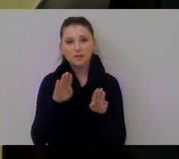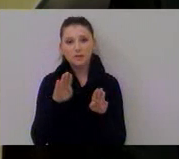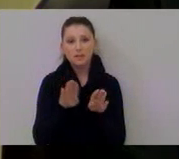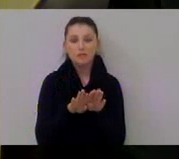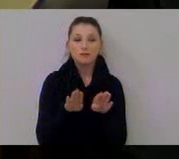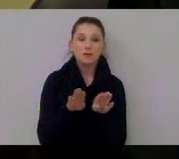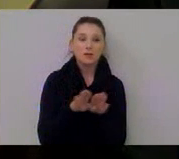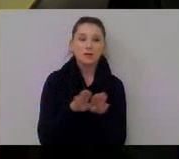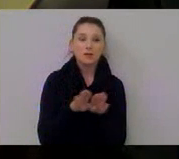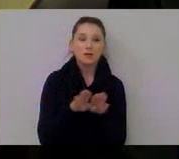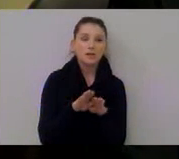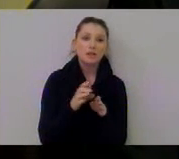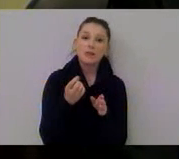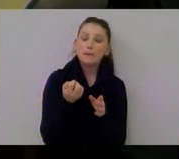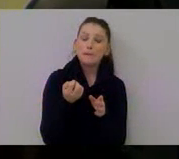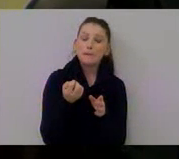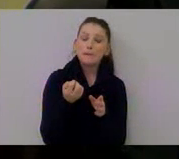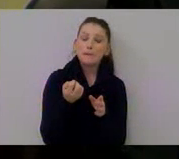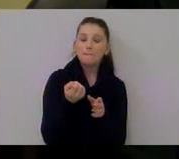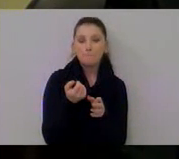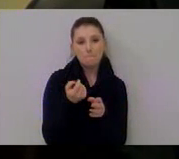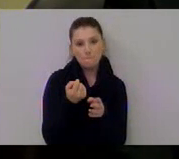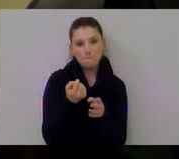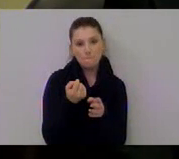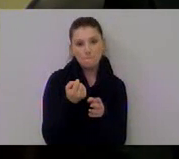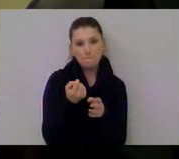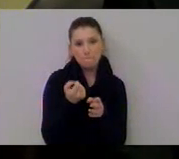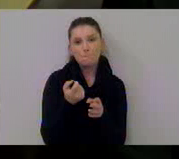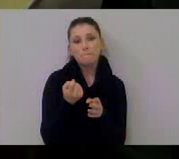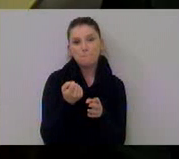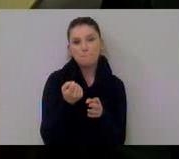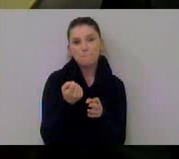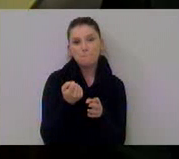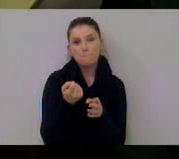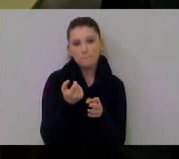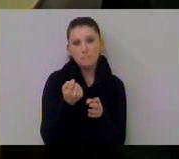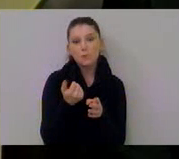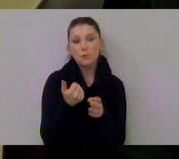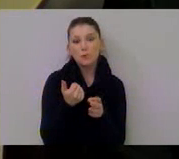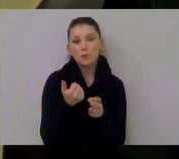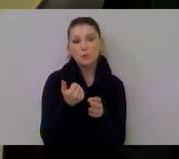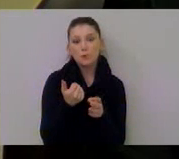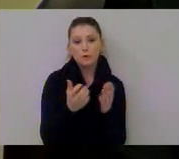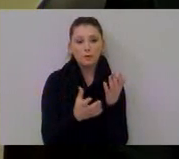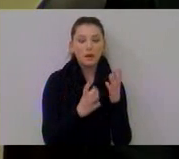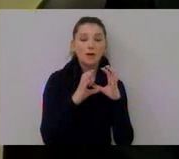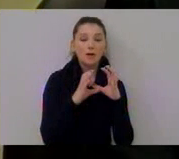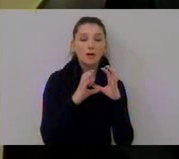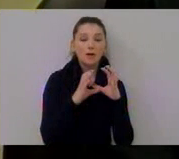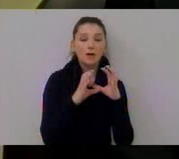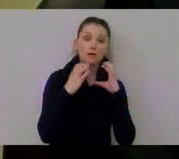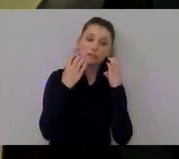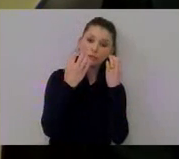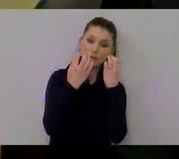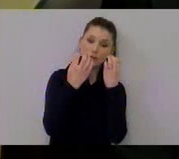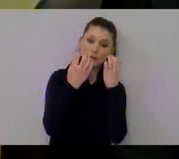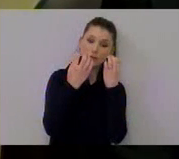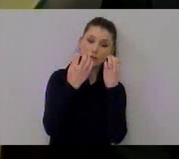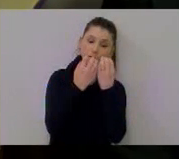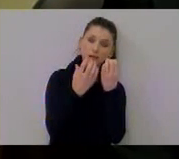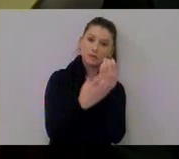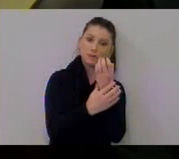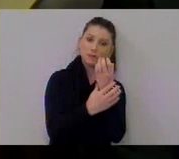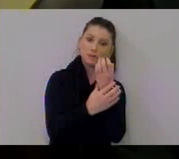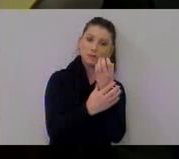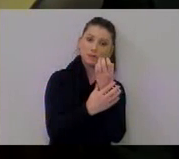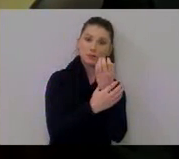a segurança de toda a nossa comunidade ou para